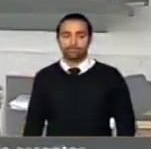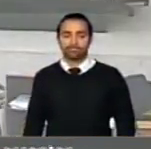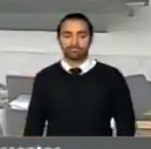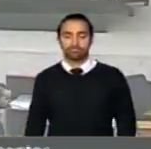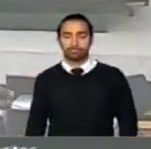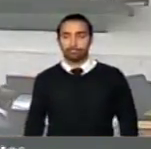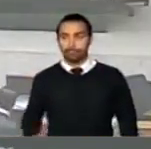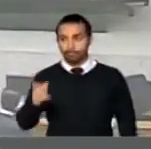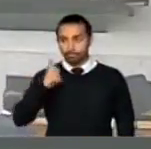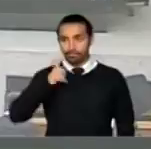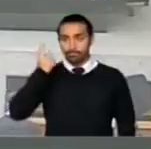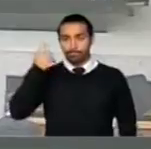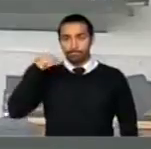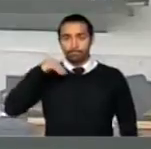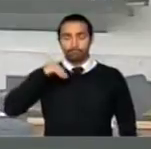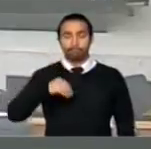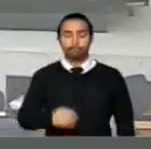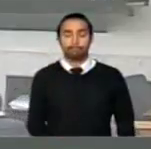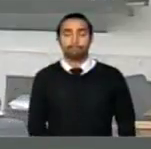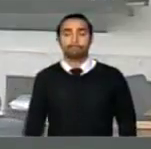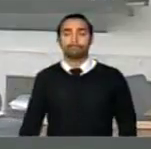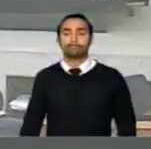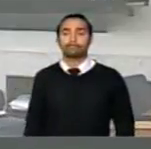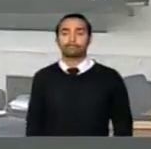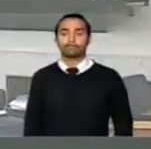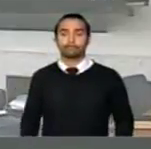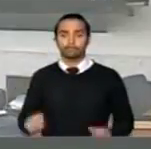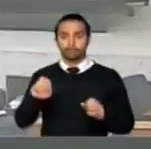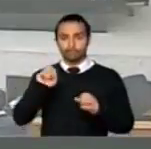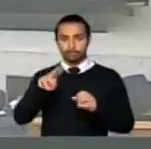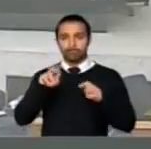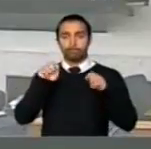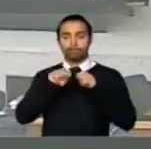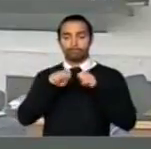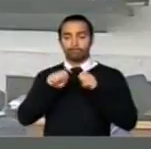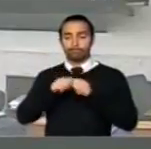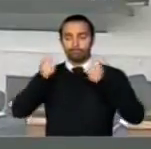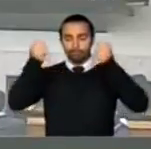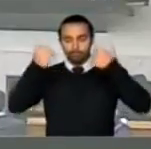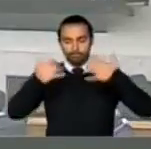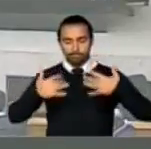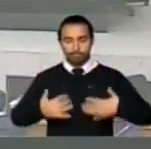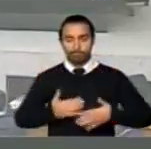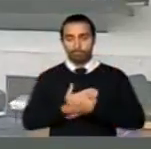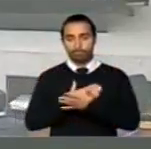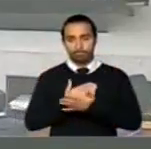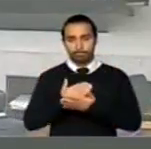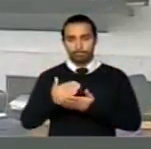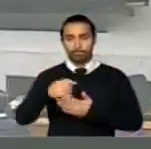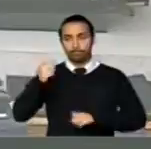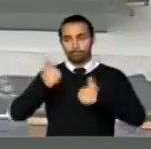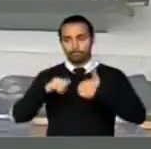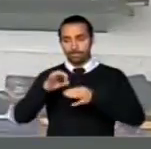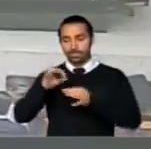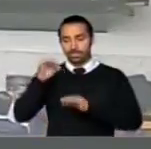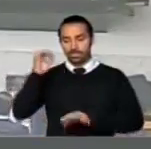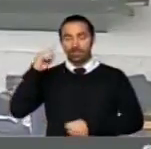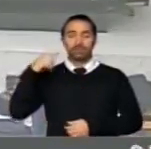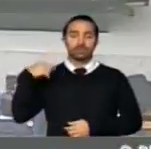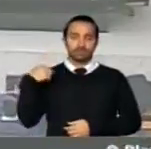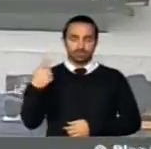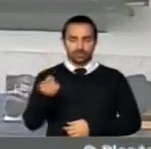em um minuto, fazer a introdução a uma análise que eu pretendo fazer de forma mais longa e mais